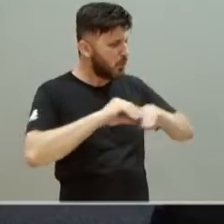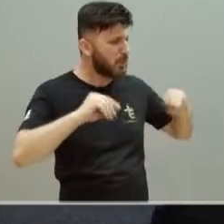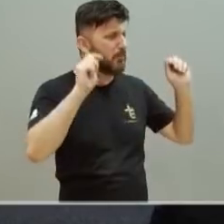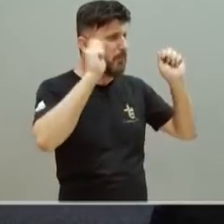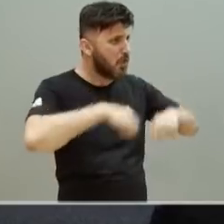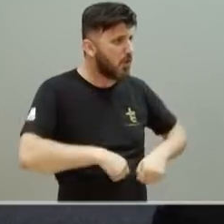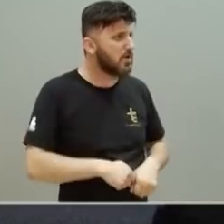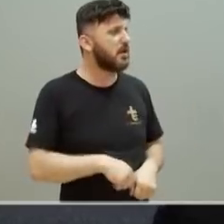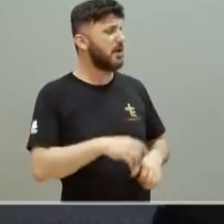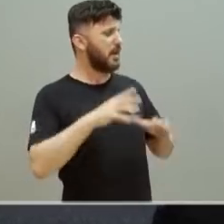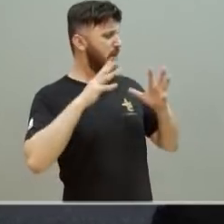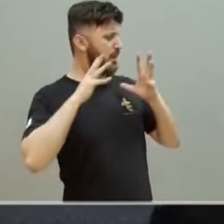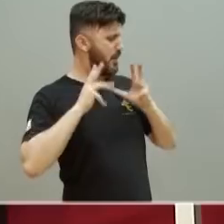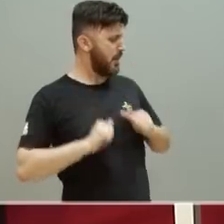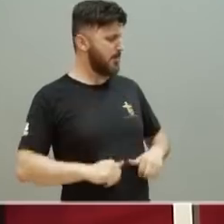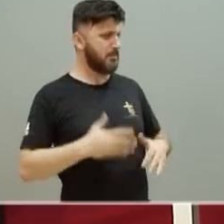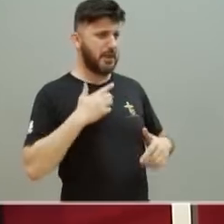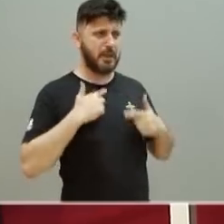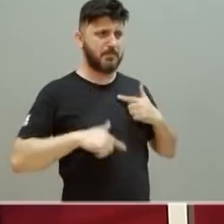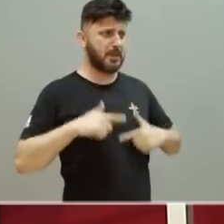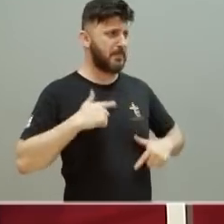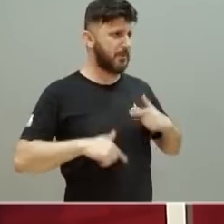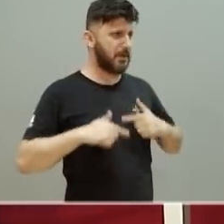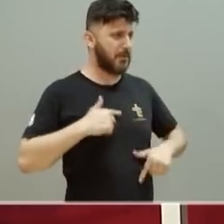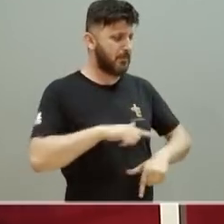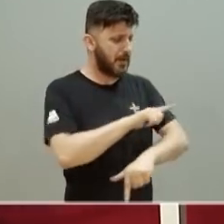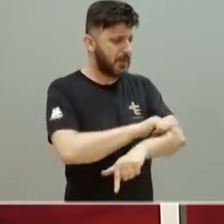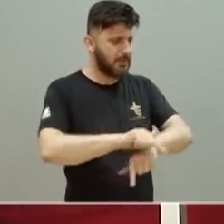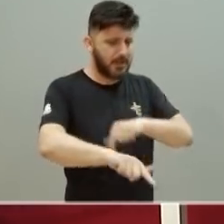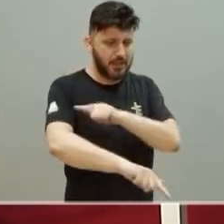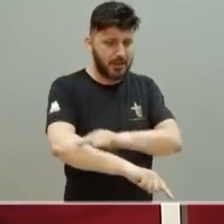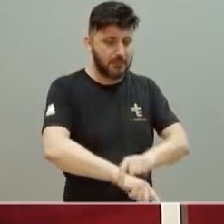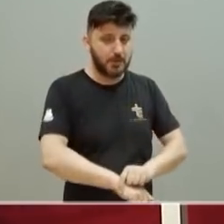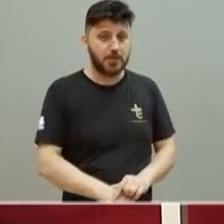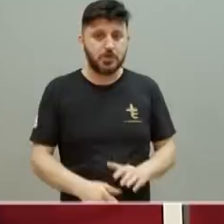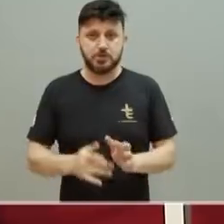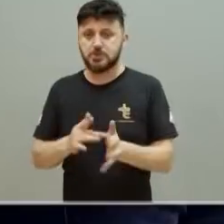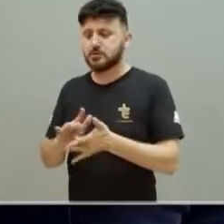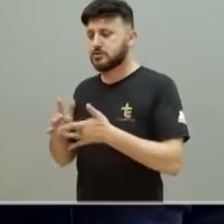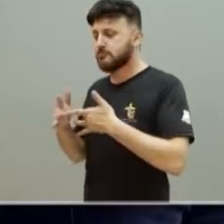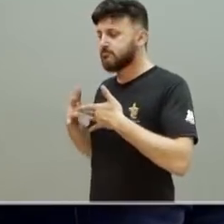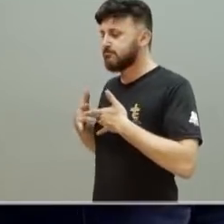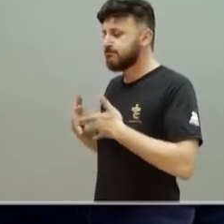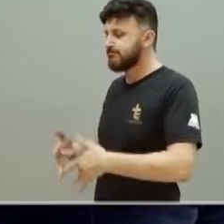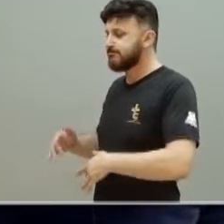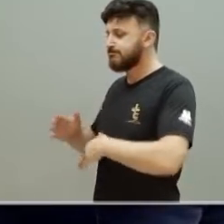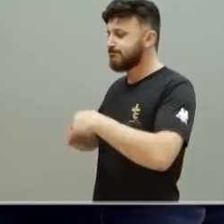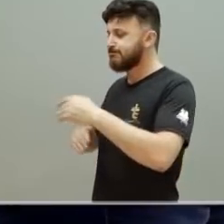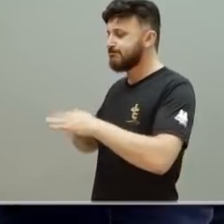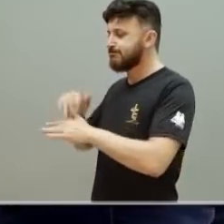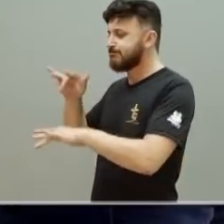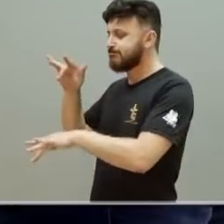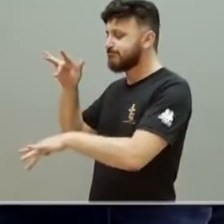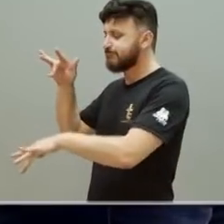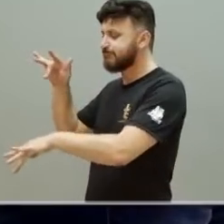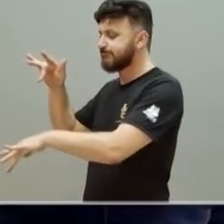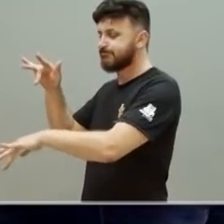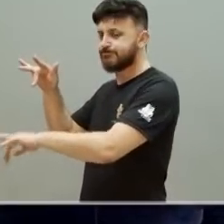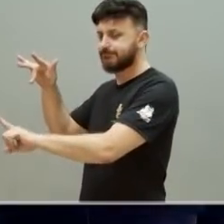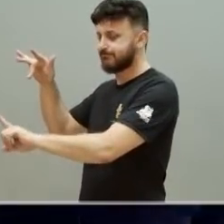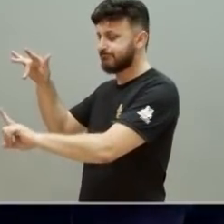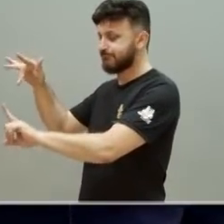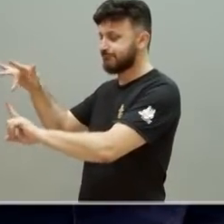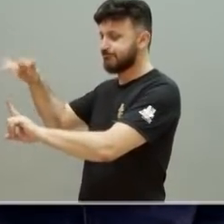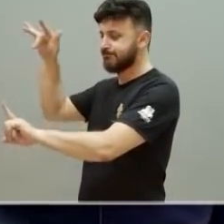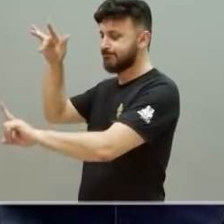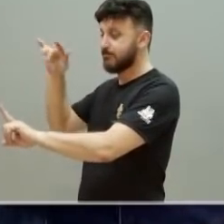podes limpar-me. Jesus compadeceu-se dele e estendeu a mão, tocou-o e lhe